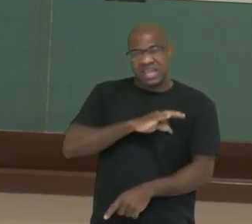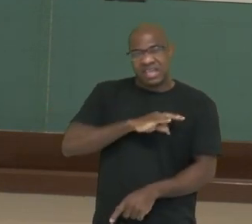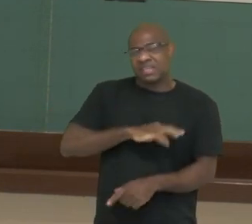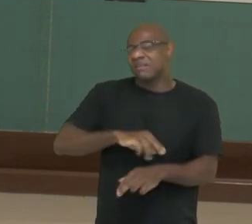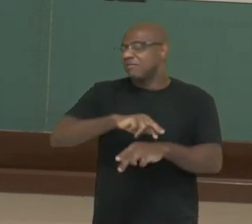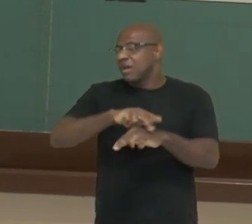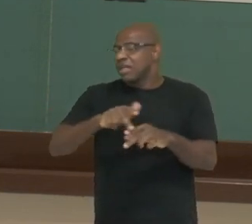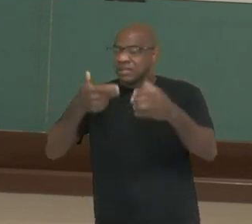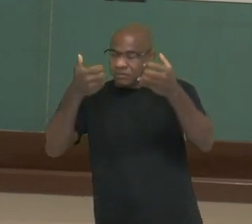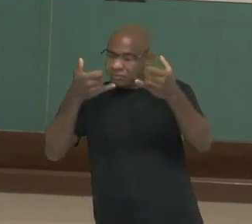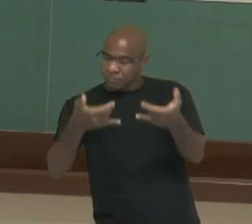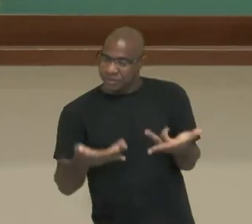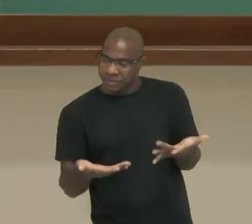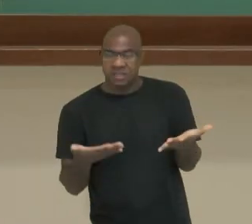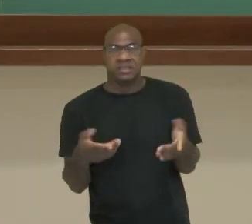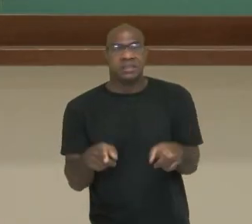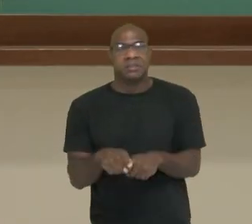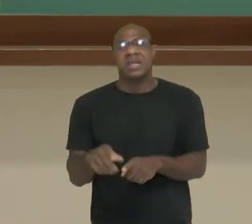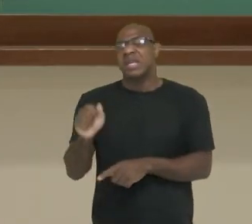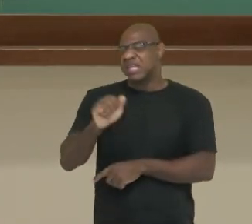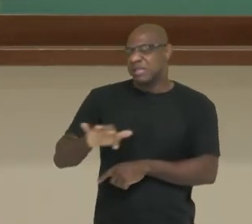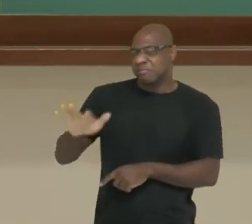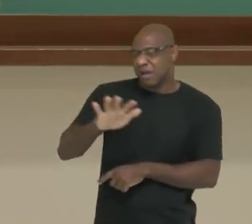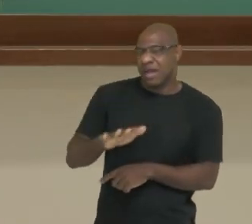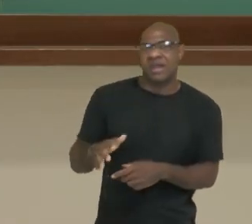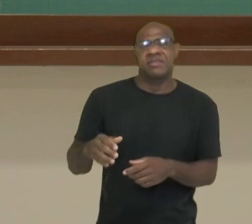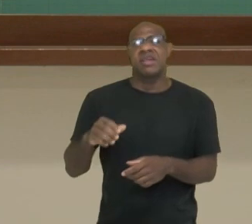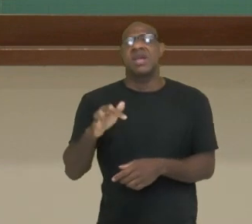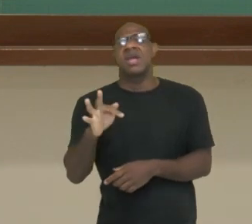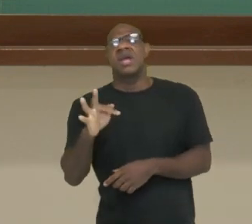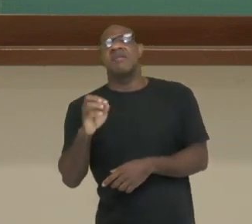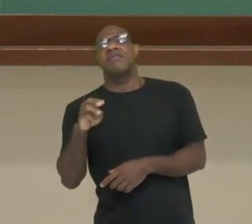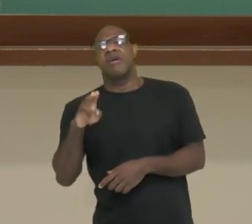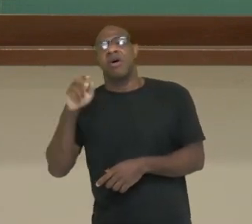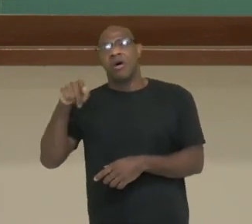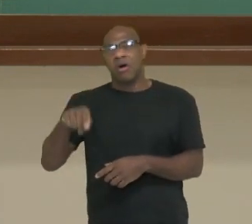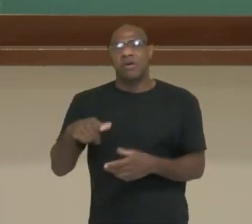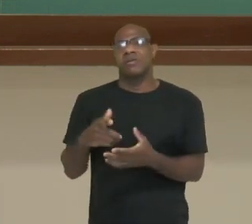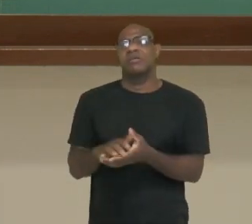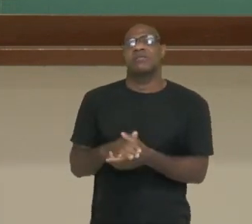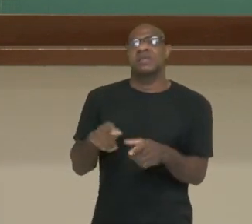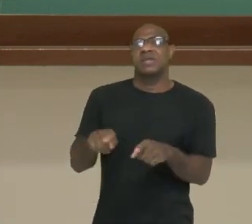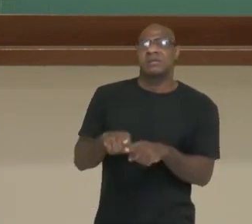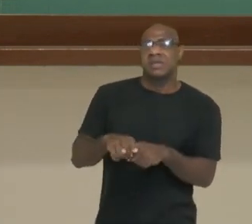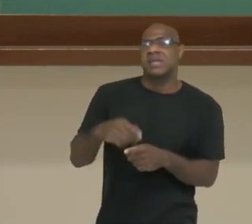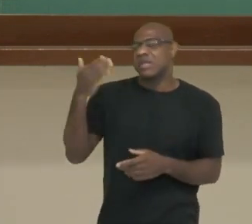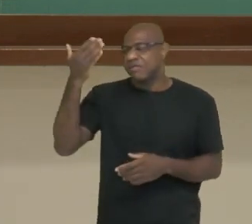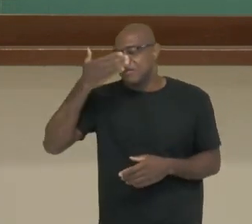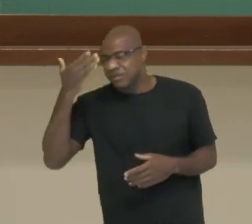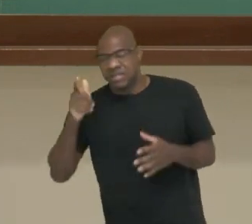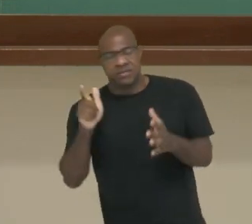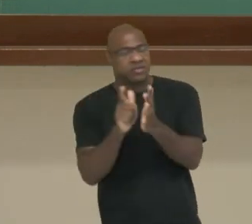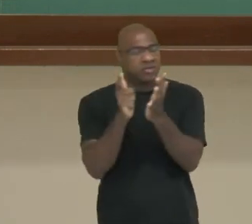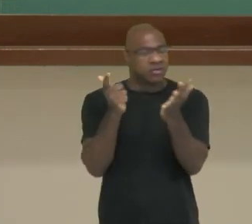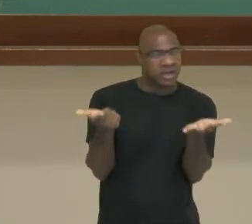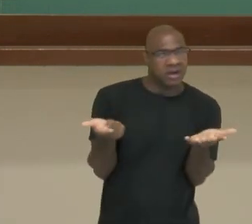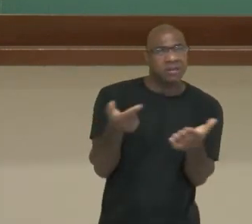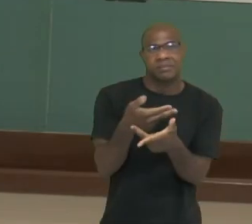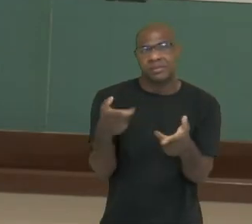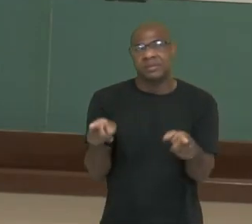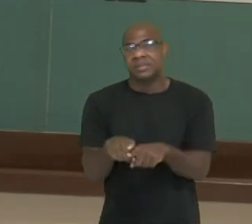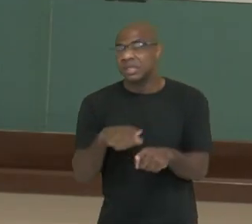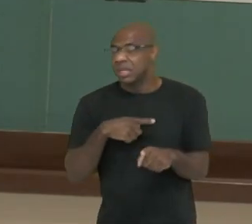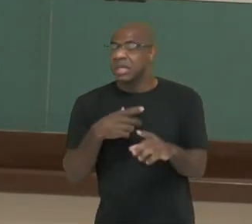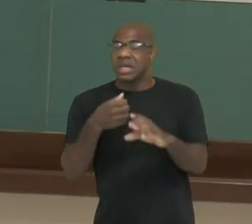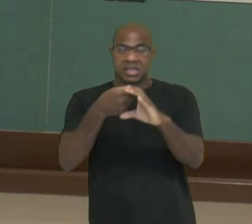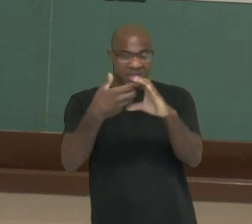teatro invisível, teatro imagem, né? Então, para fazer o quê, né? As suas características, né? A gente viu essas características de